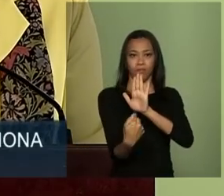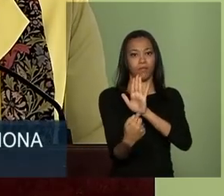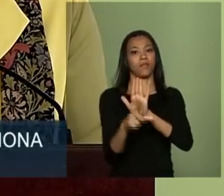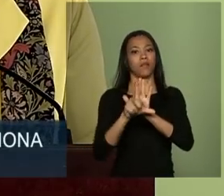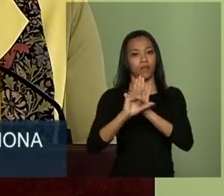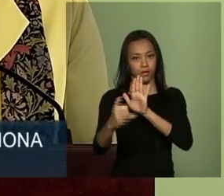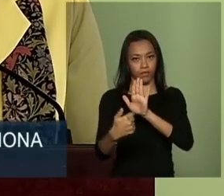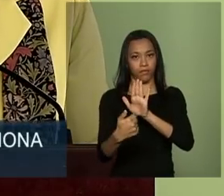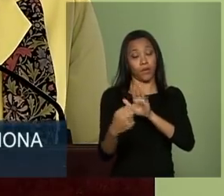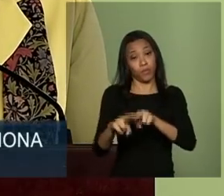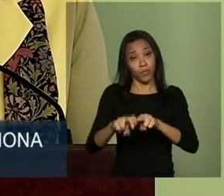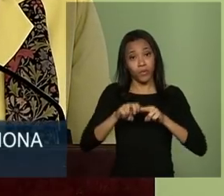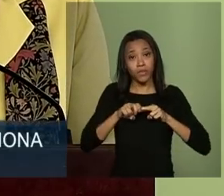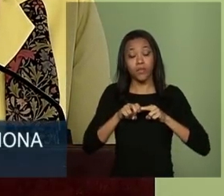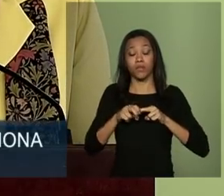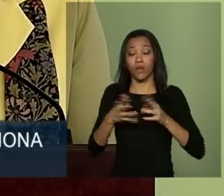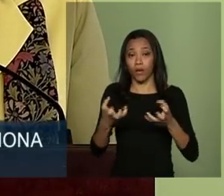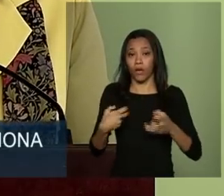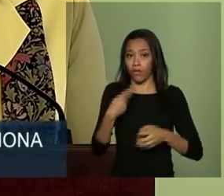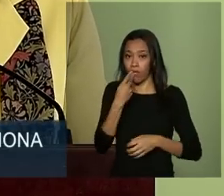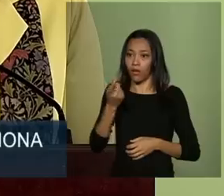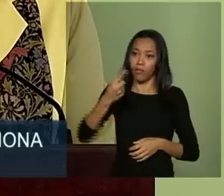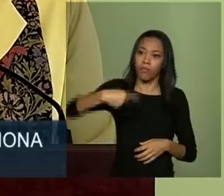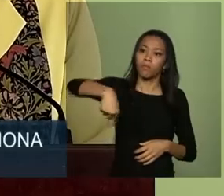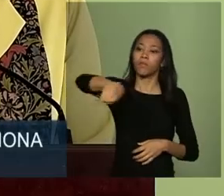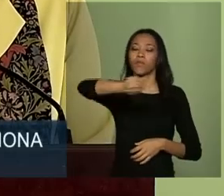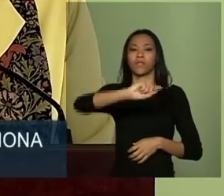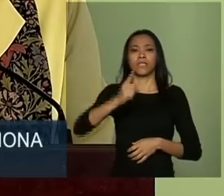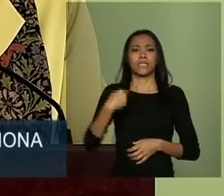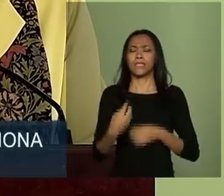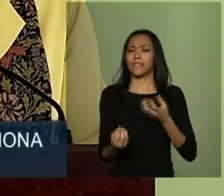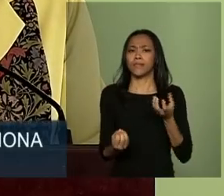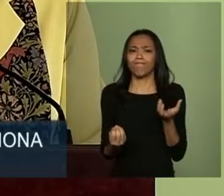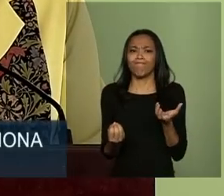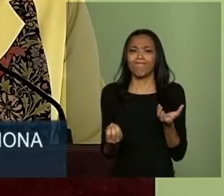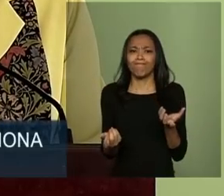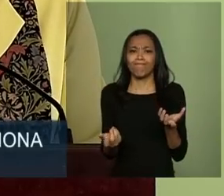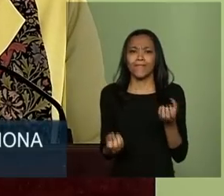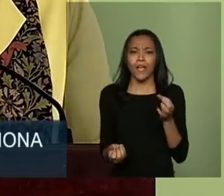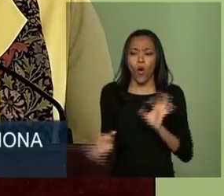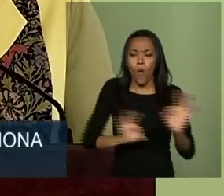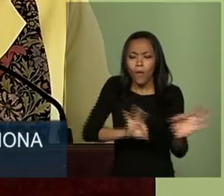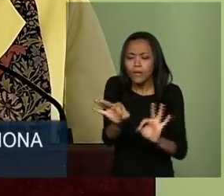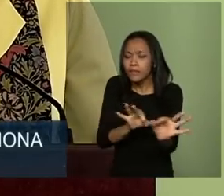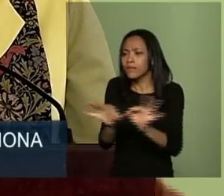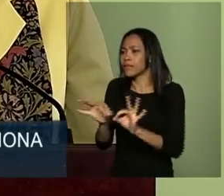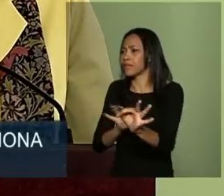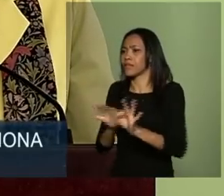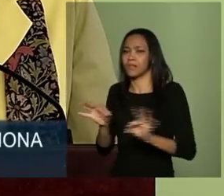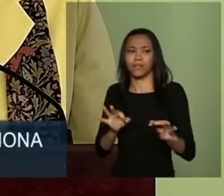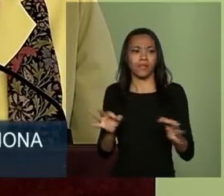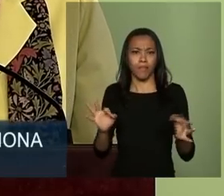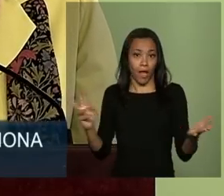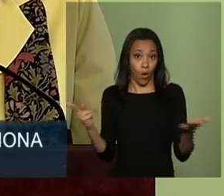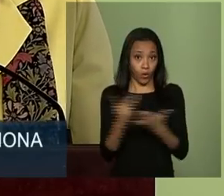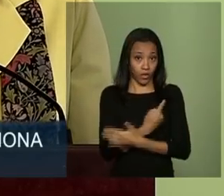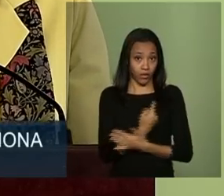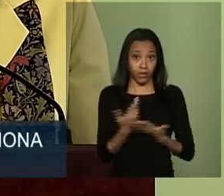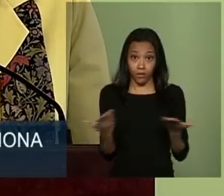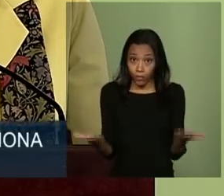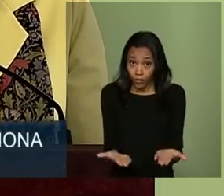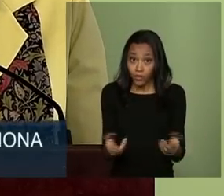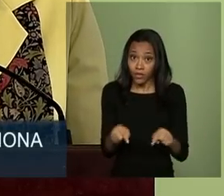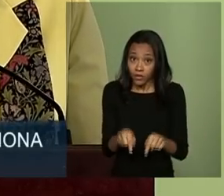isso, eu quero dizer aos senhores que criar esse ambiente favorável a que tudo isso ocorra é